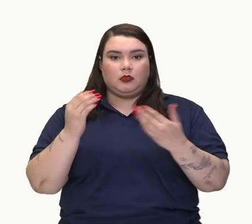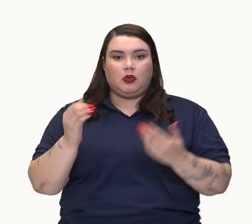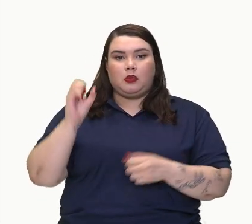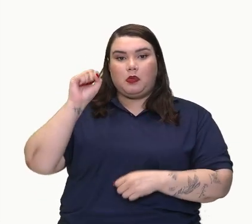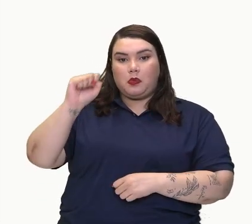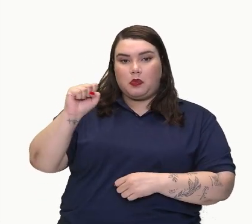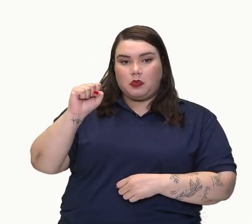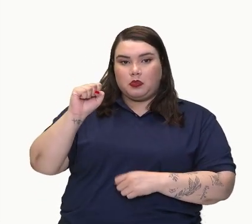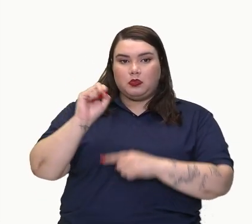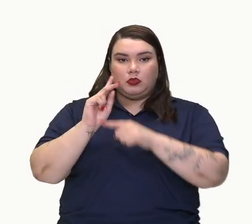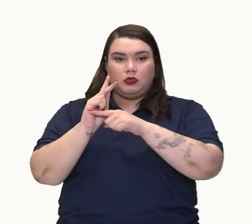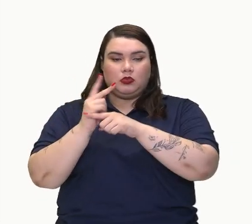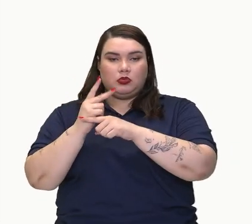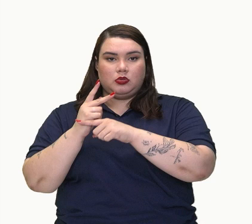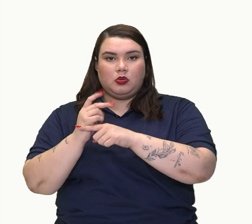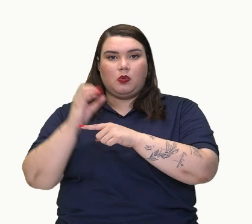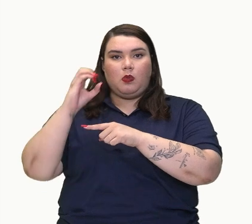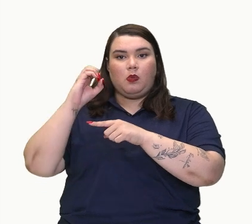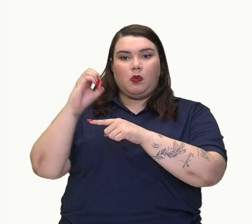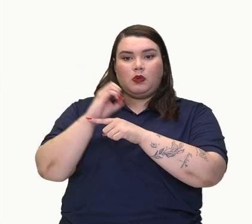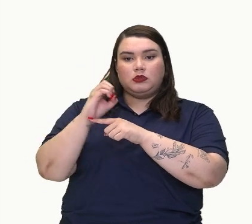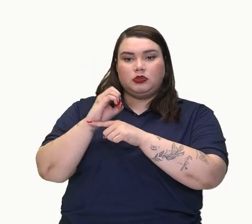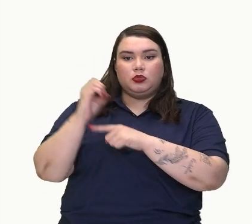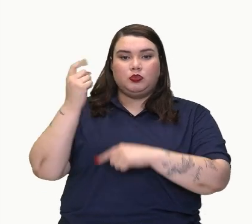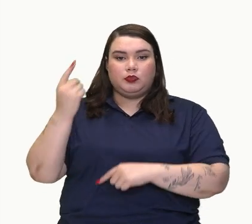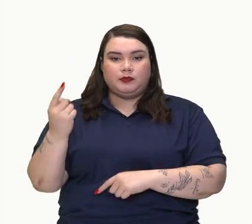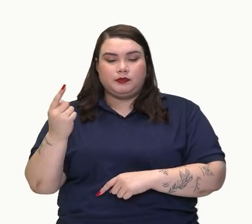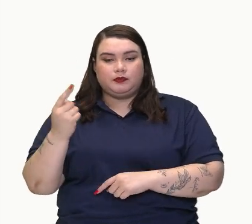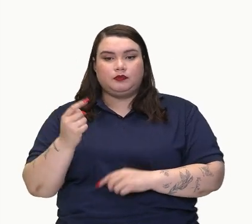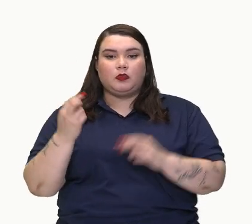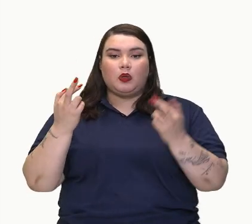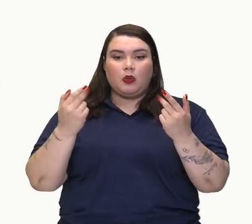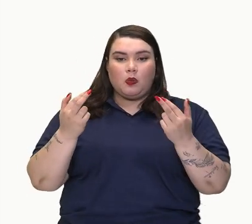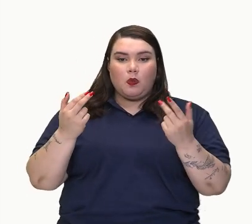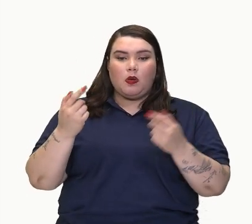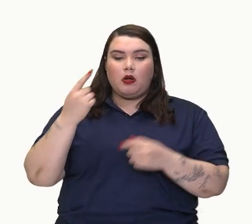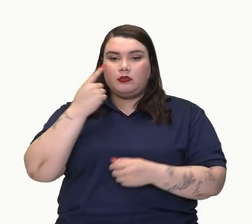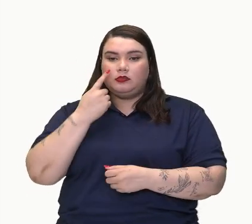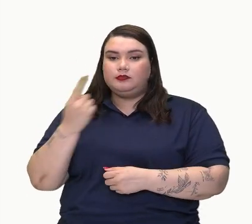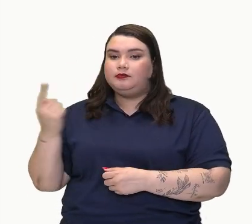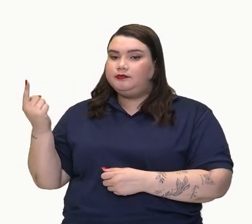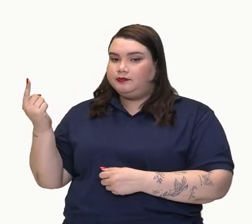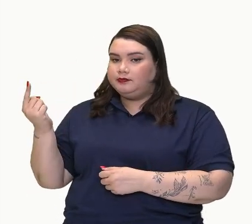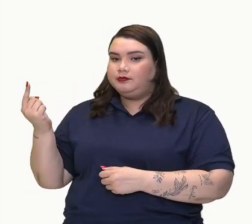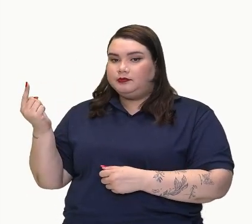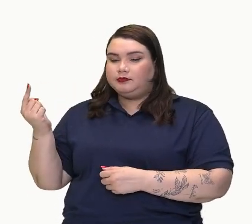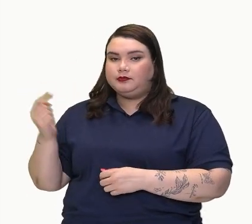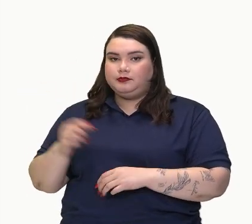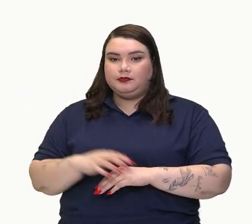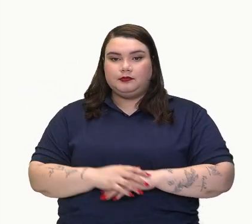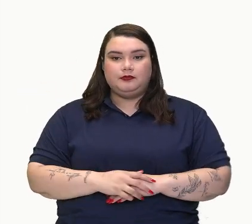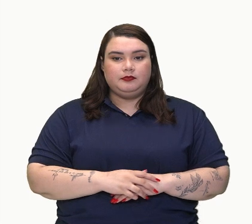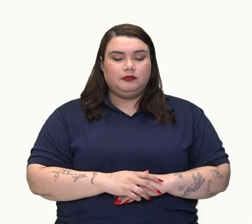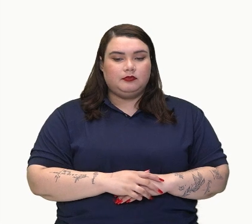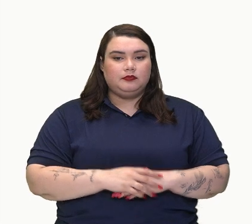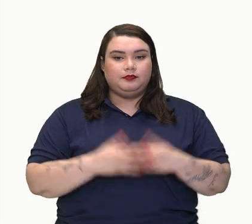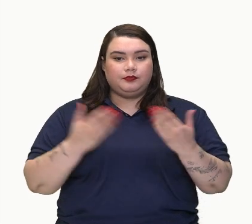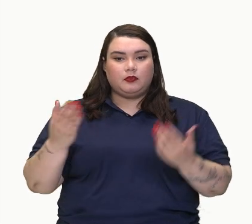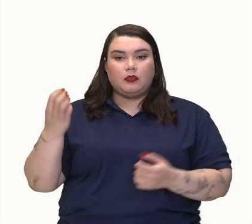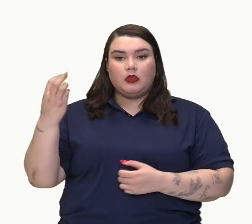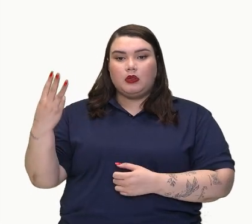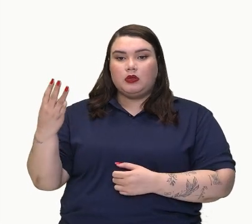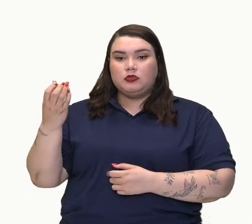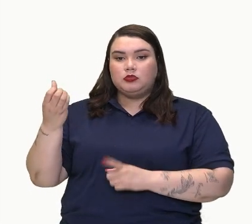oxigênio. Da mesma forma aqui do outro lado, 3 carbonos, tá? 3 mais 3, 6, mais 2,